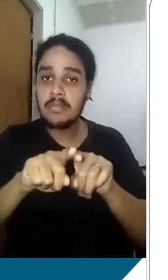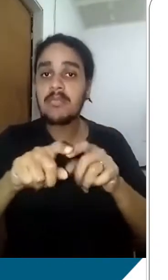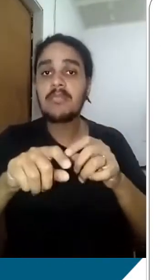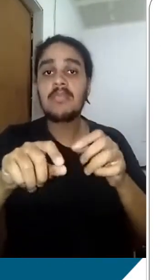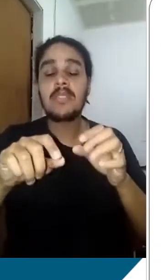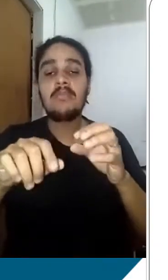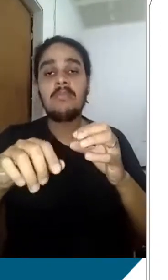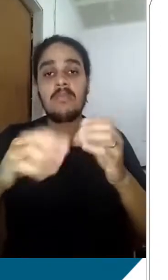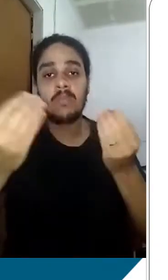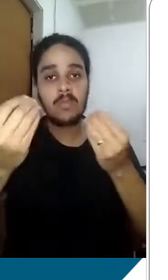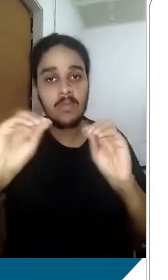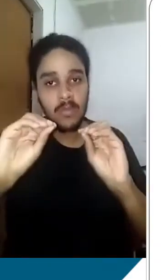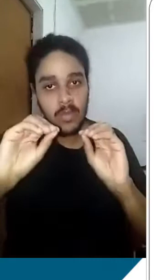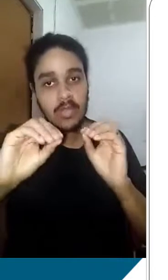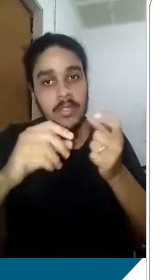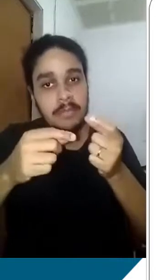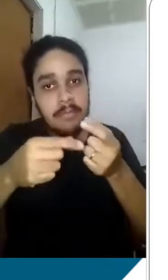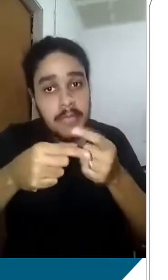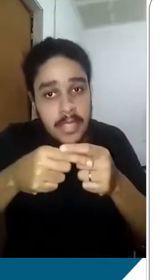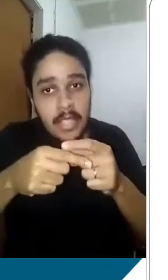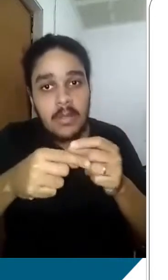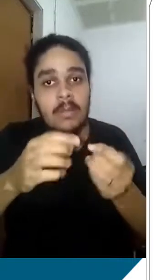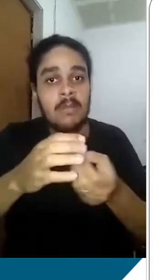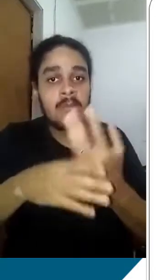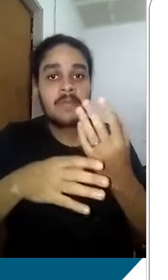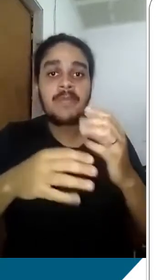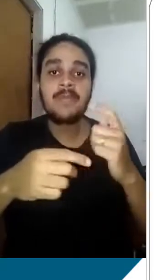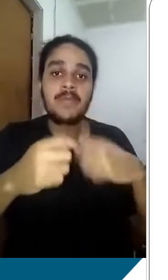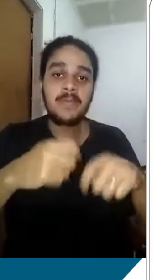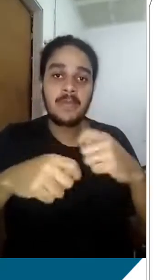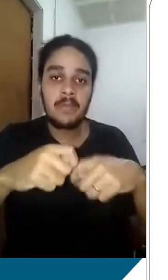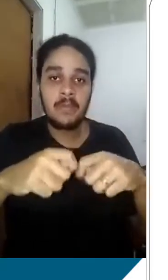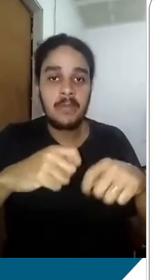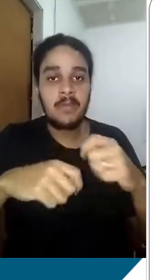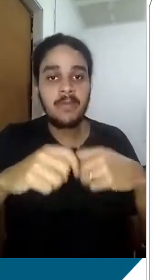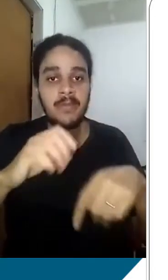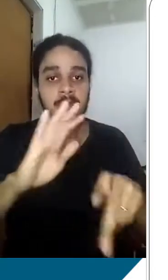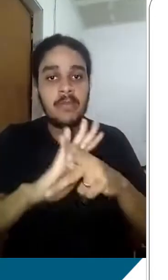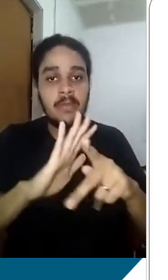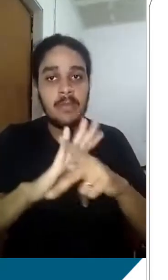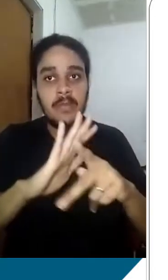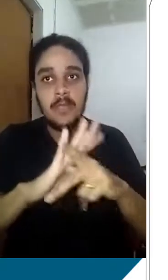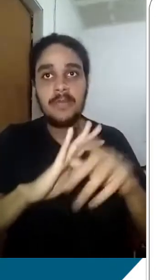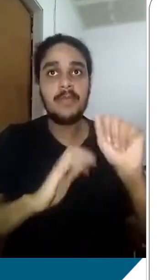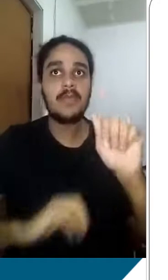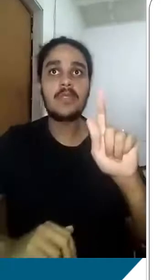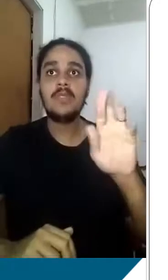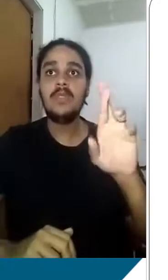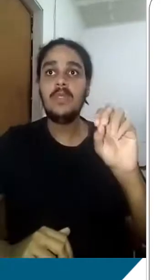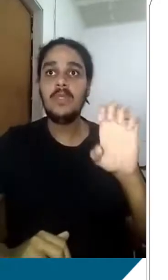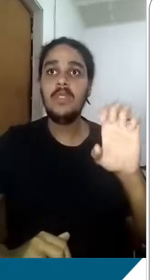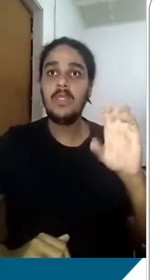forma, incluir os pequenos produtores numa economia voltada para a agroecologia.